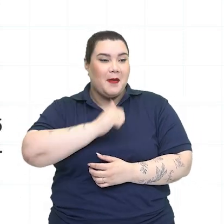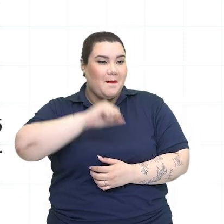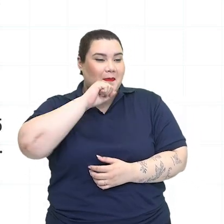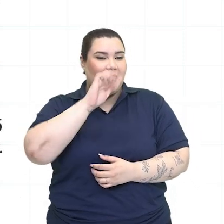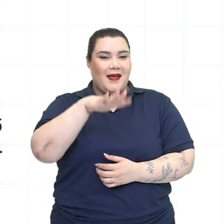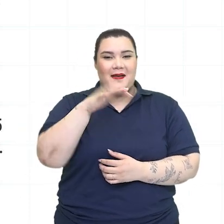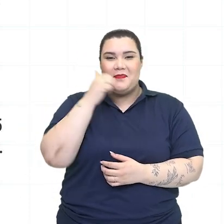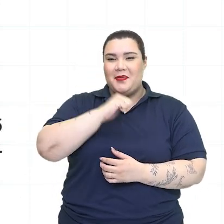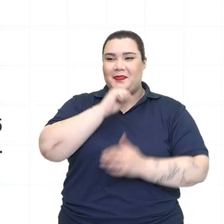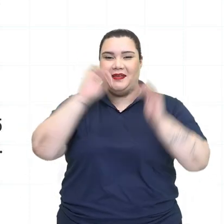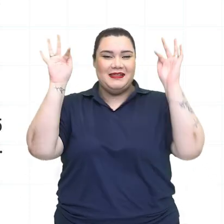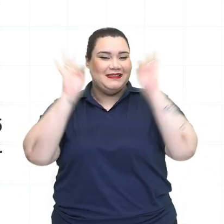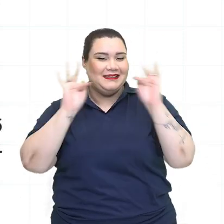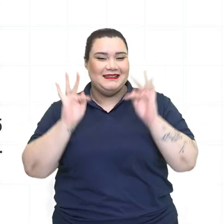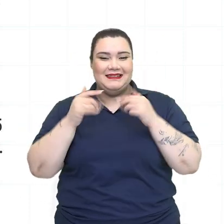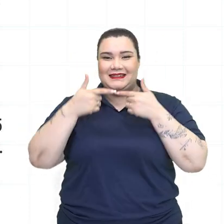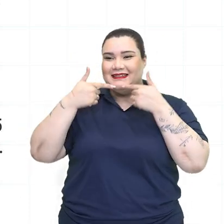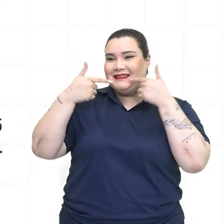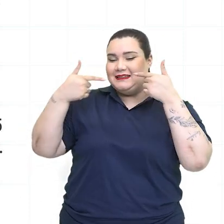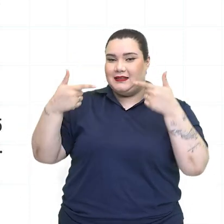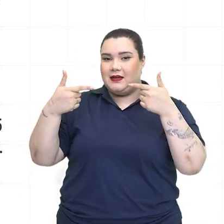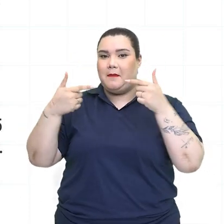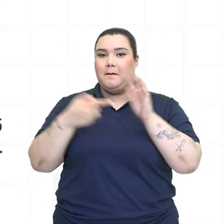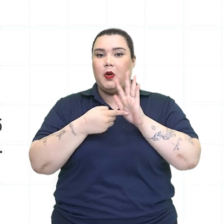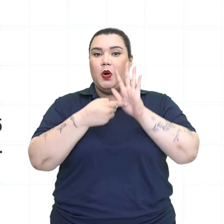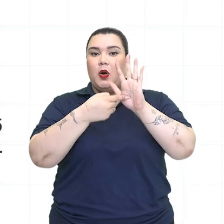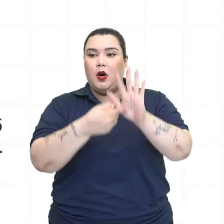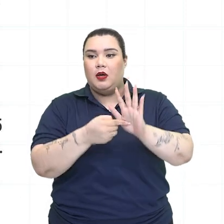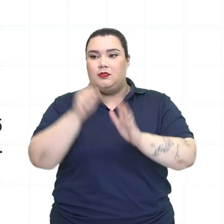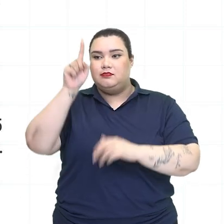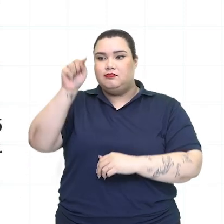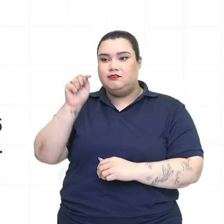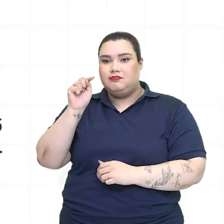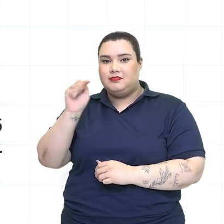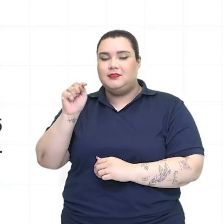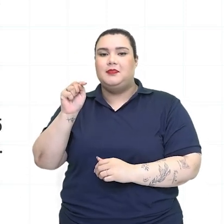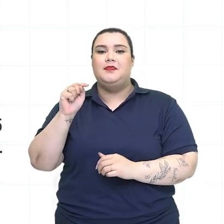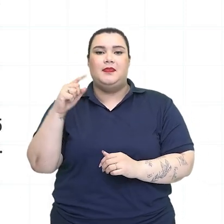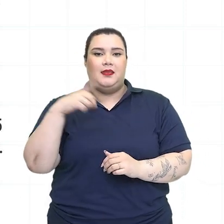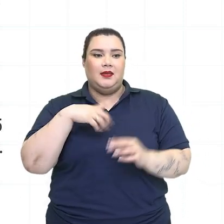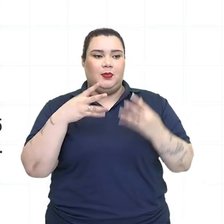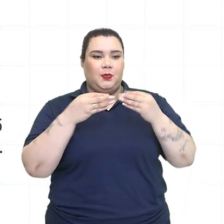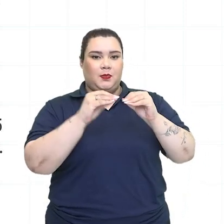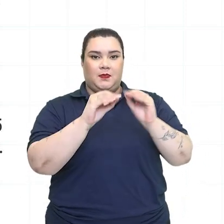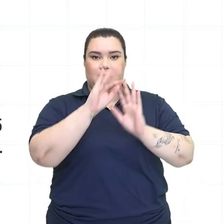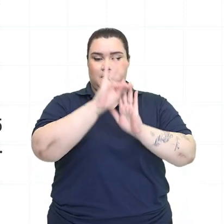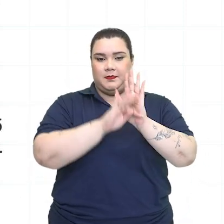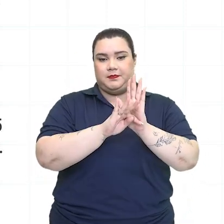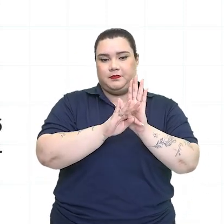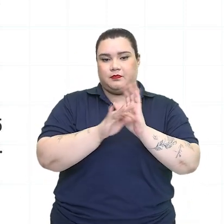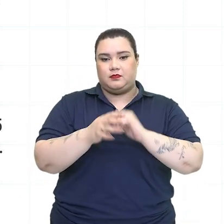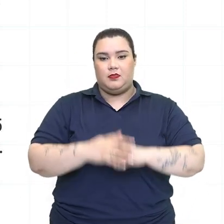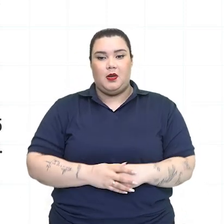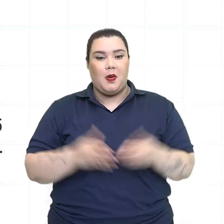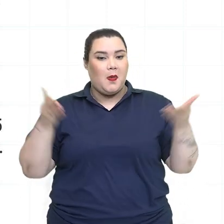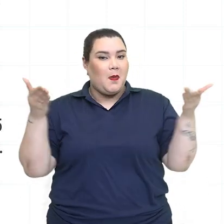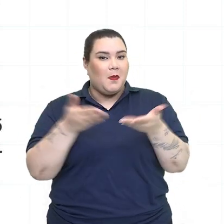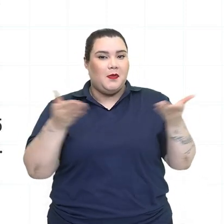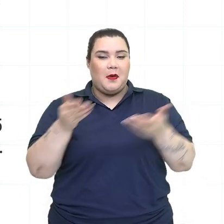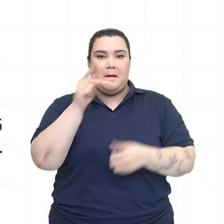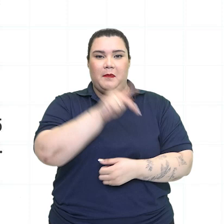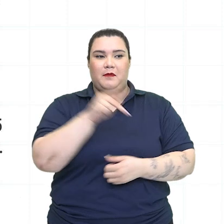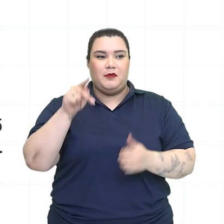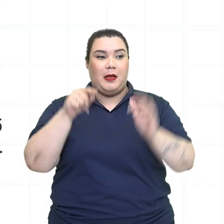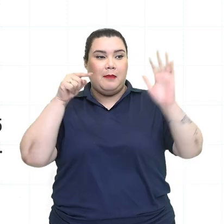mamãe, mamãe, que alegria. Então, isso está representado pelo ponto de exclamação, né? Hoje a